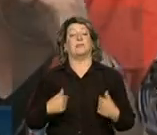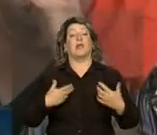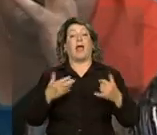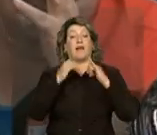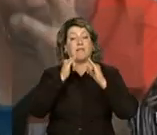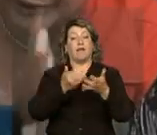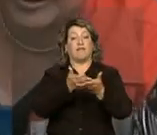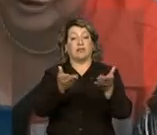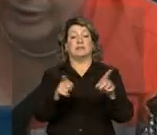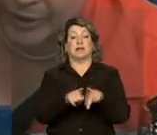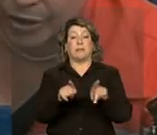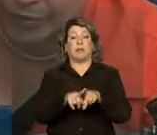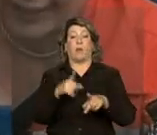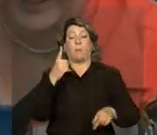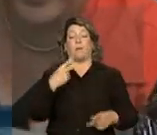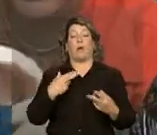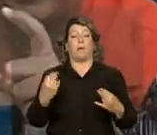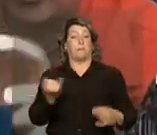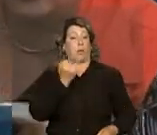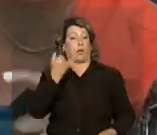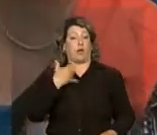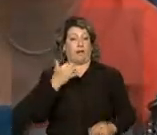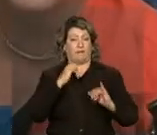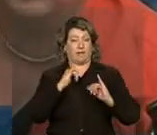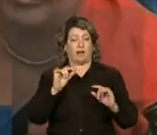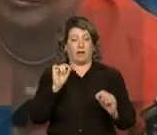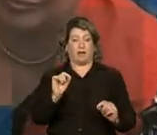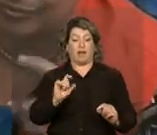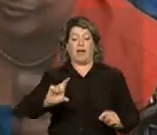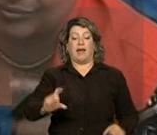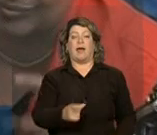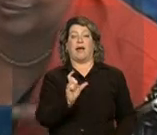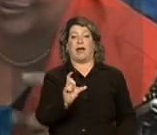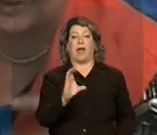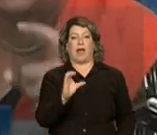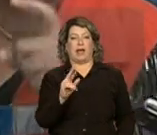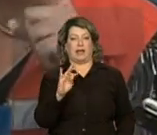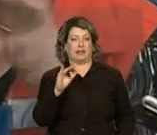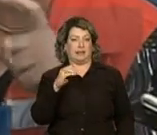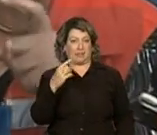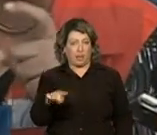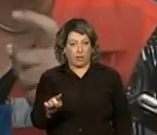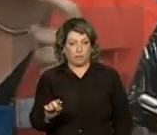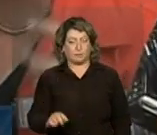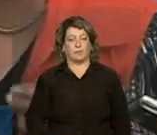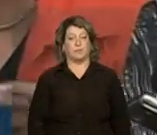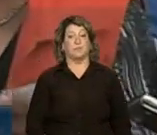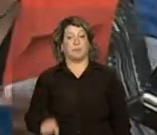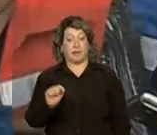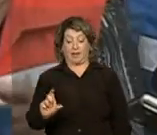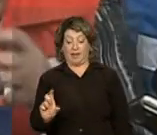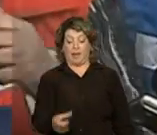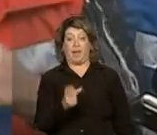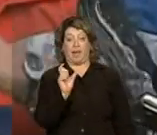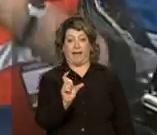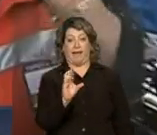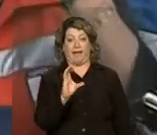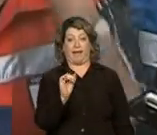coisa também muito importante que eu esqueci de falar. O cartão. O cartão. O cartão é o